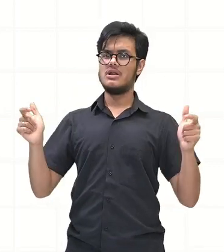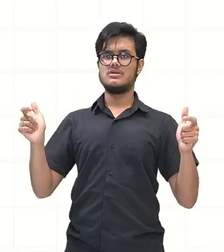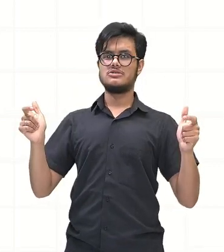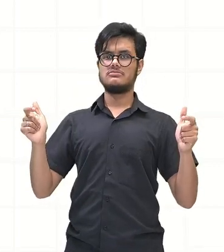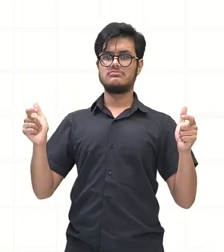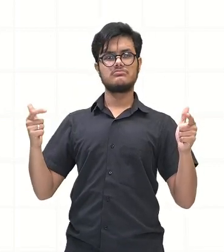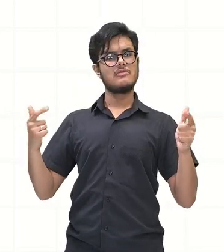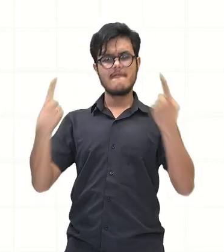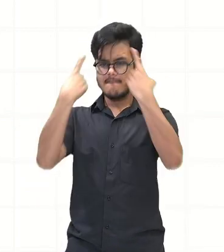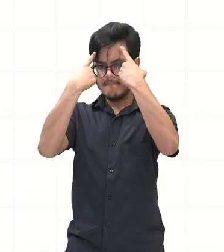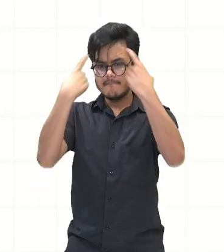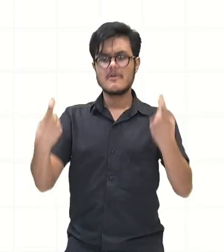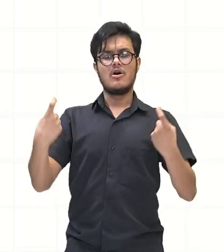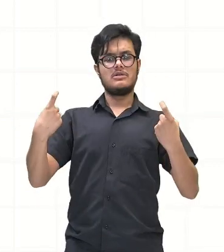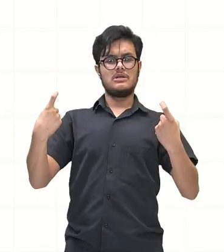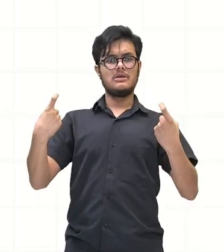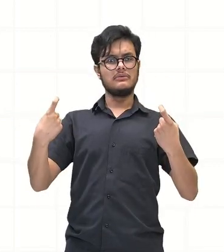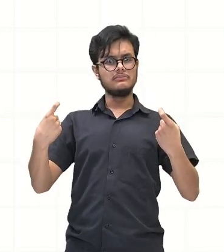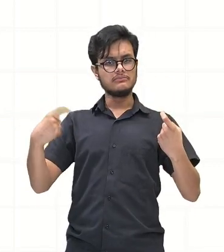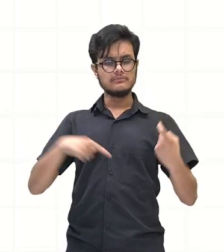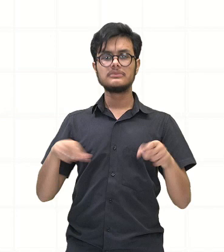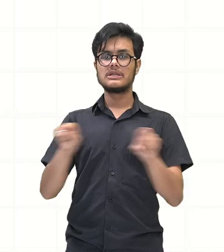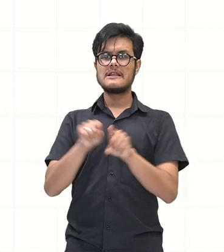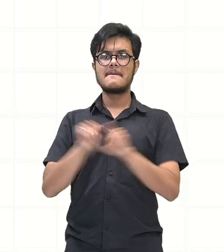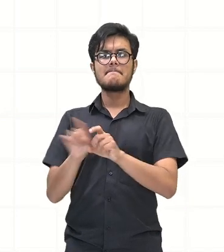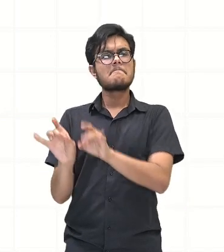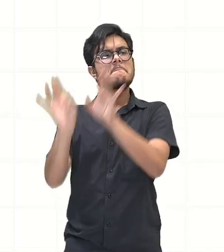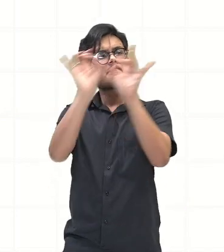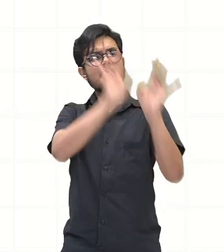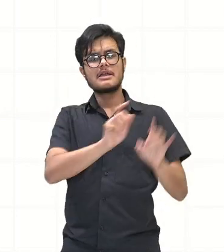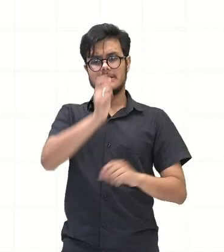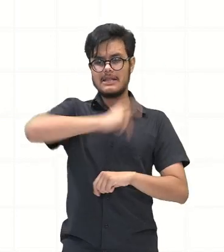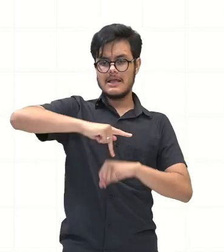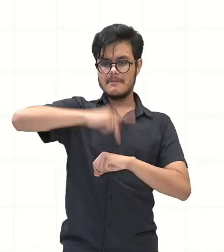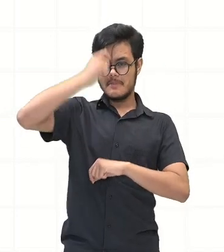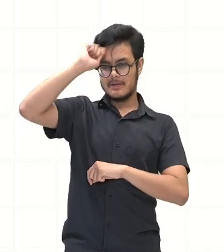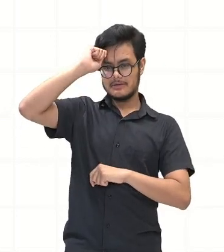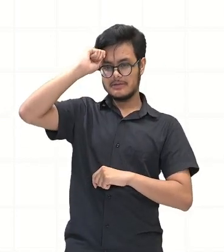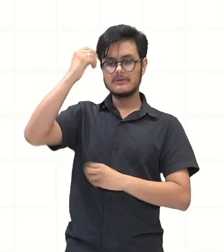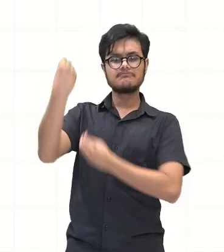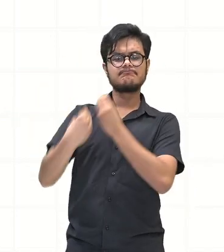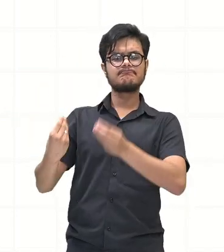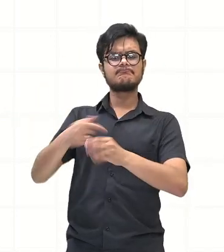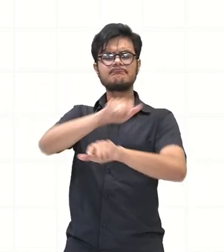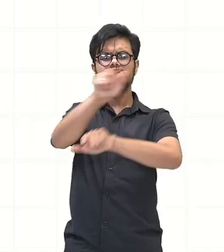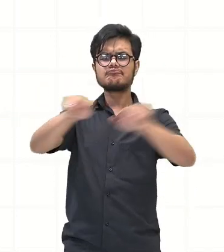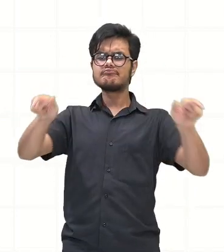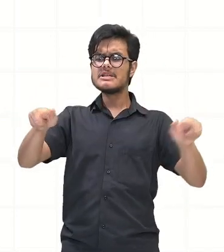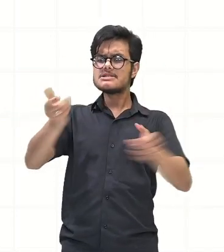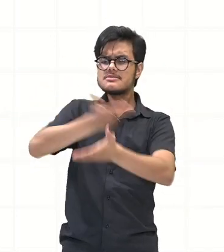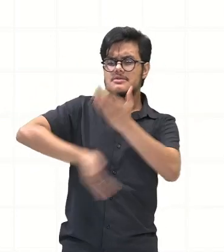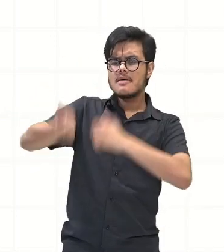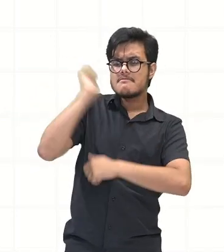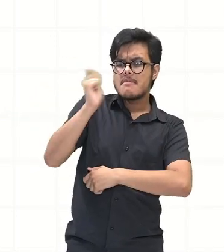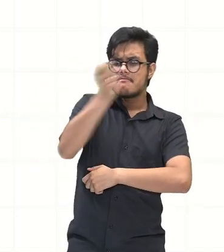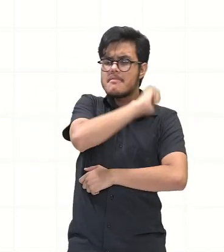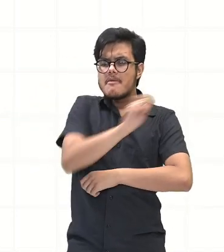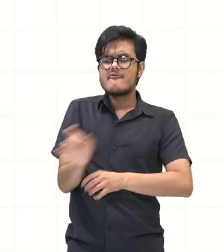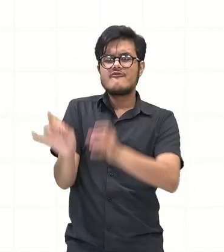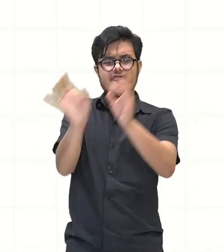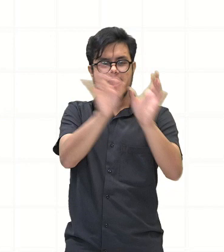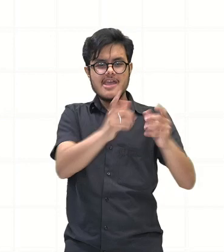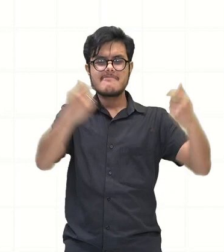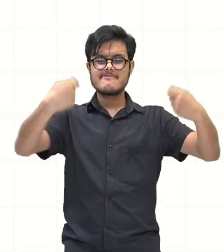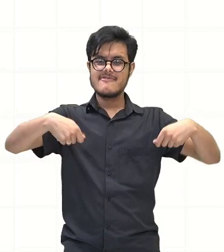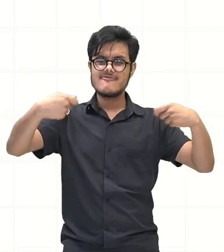estar associado ao tráfico negreiro. O que era o tráfico negreiro? Comércio de pessoas escravizadas, que